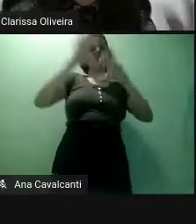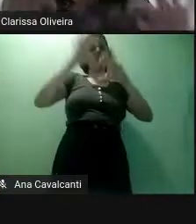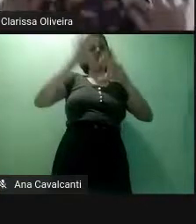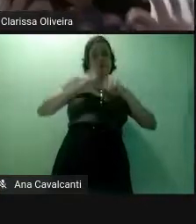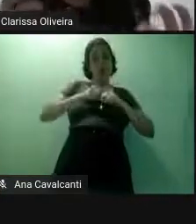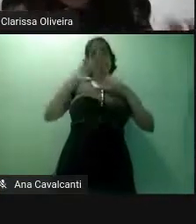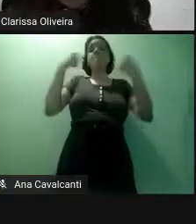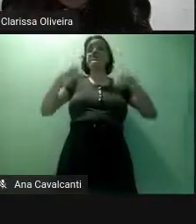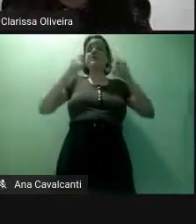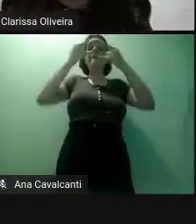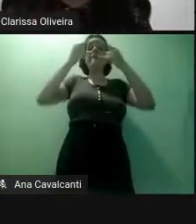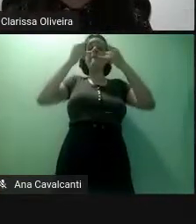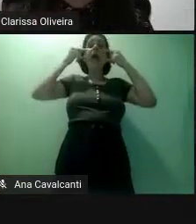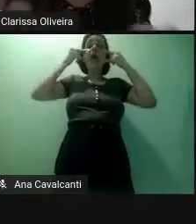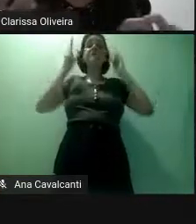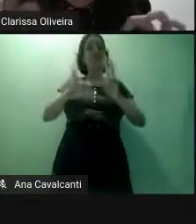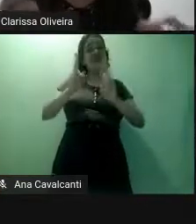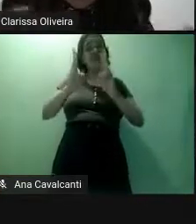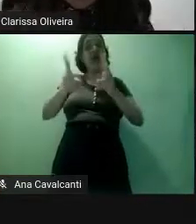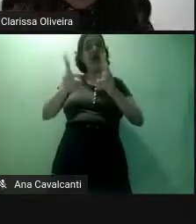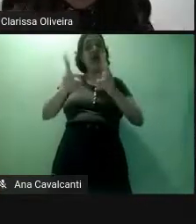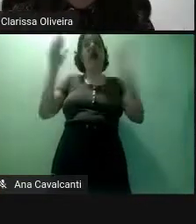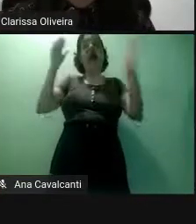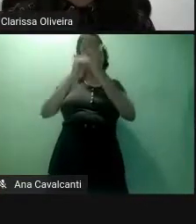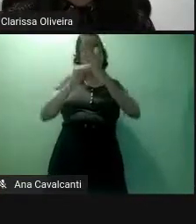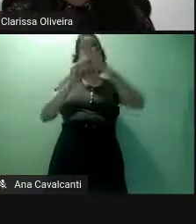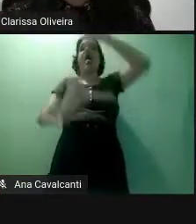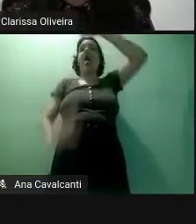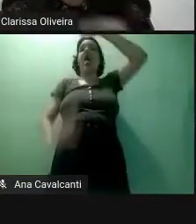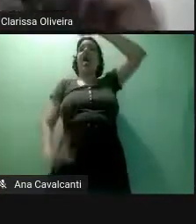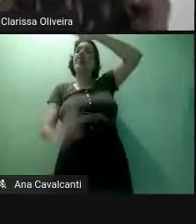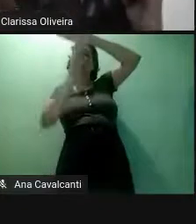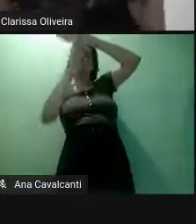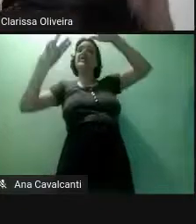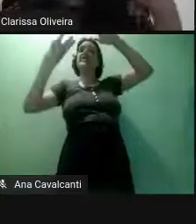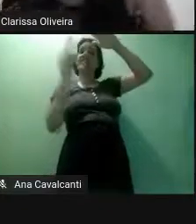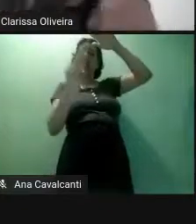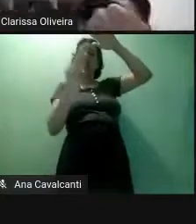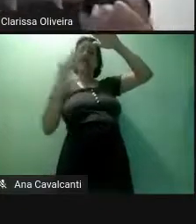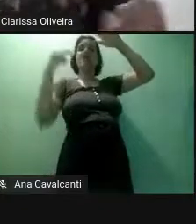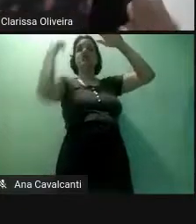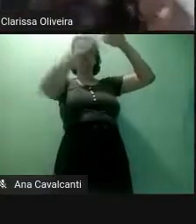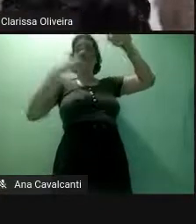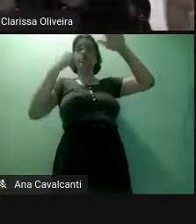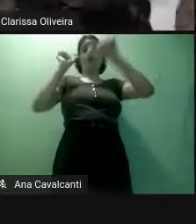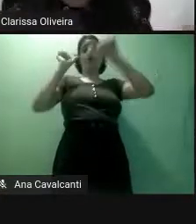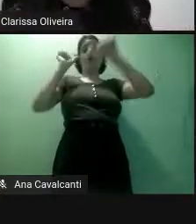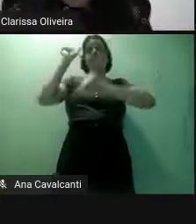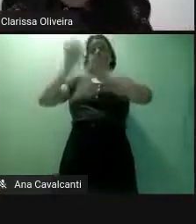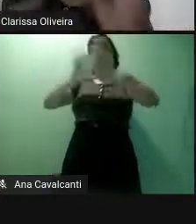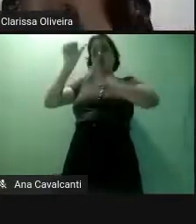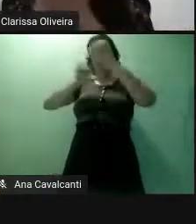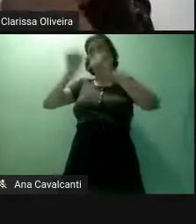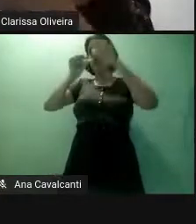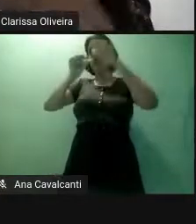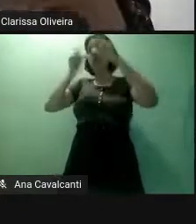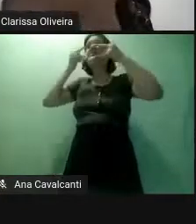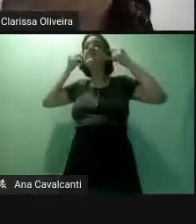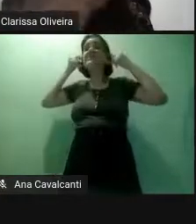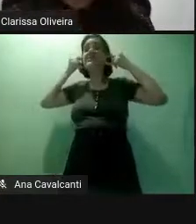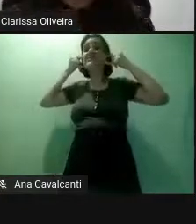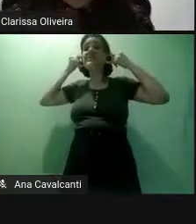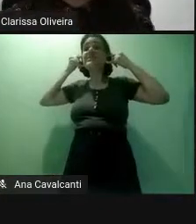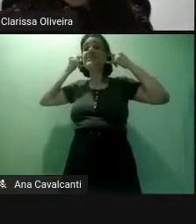vou utilizar a máscara. Depois de 3 horas, eu vou retirar. Retirei, primeiro higienizei